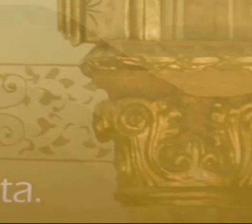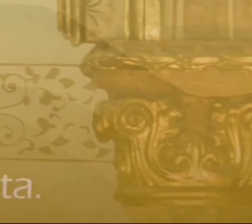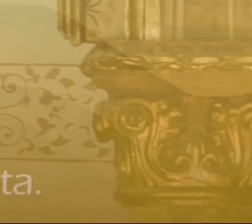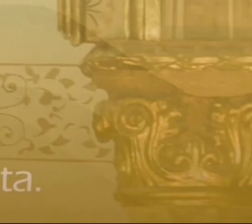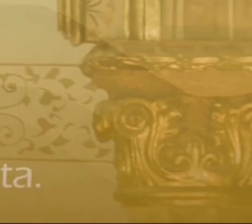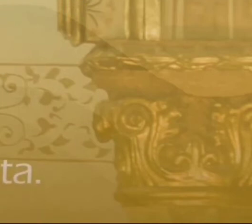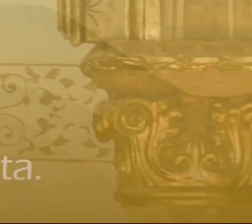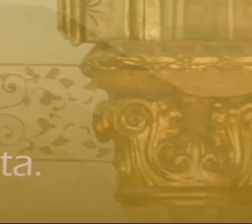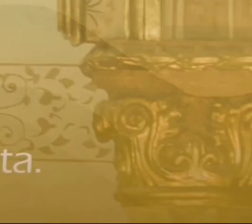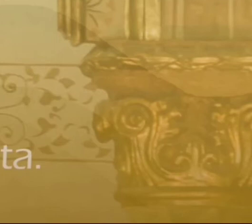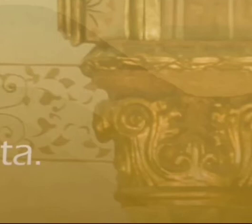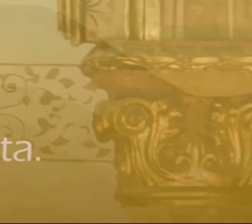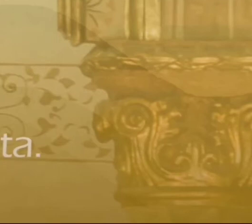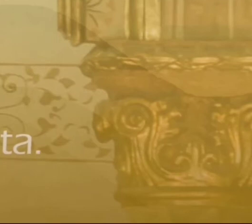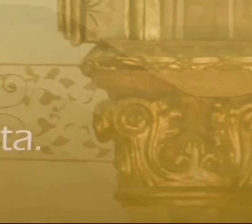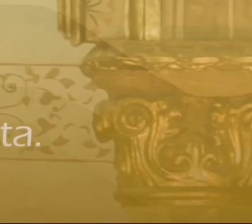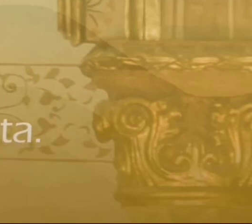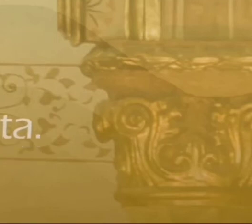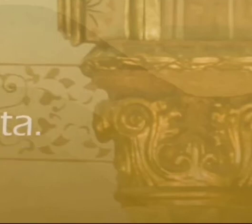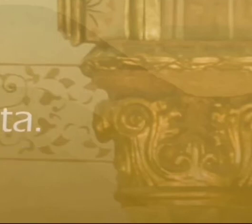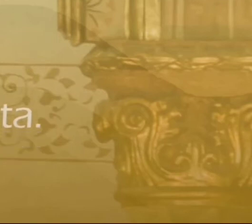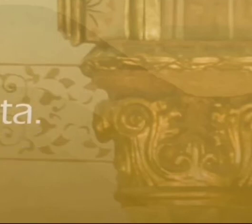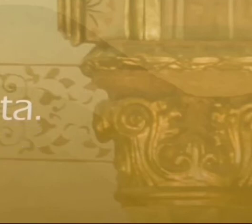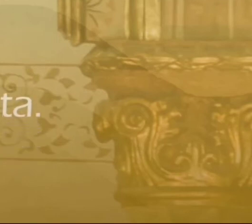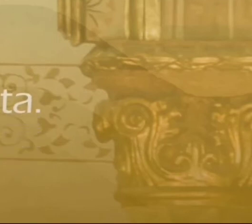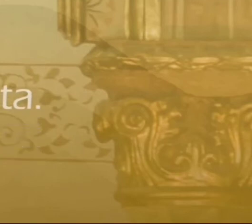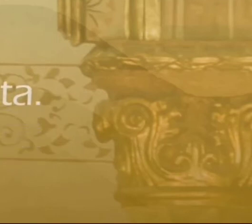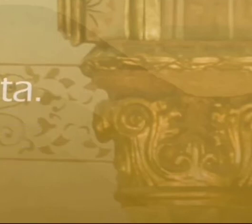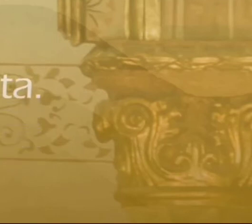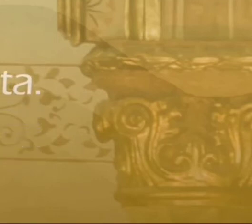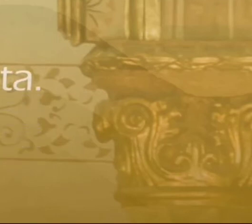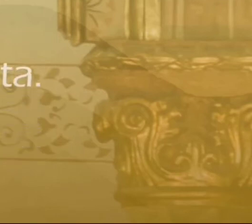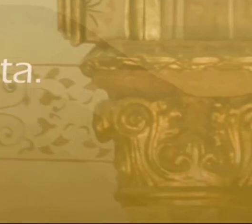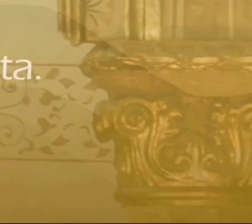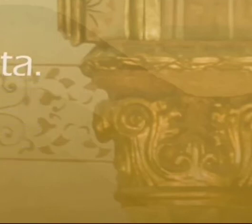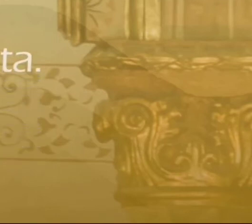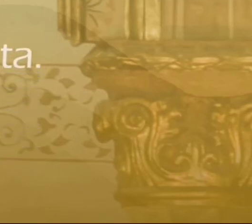necessidades, mas livrai-nos sempre de todos os